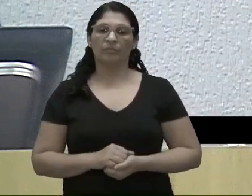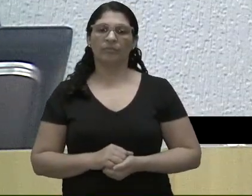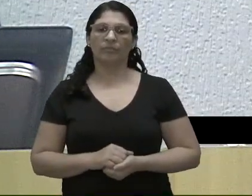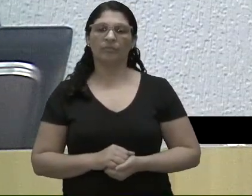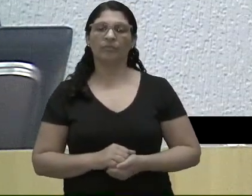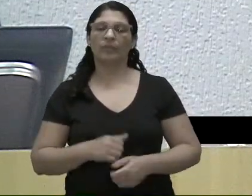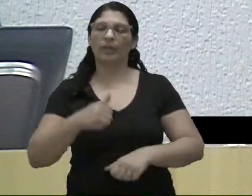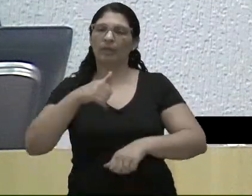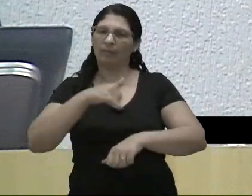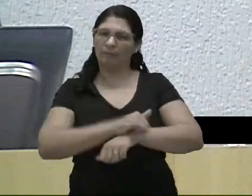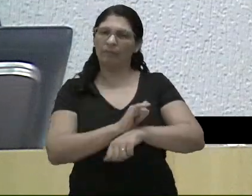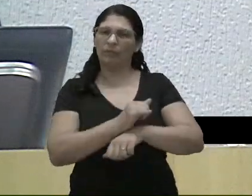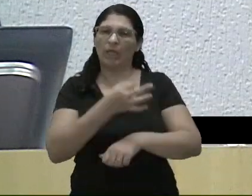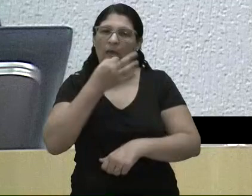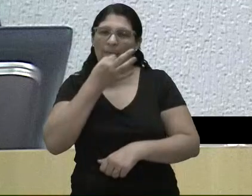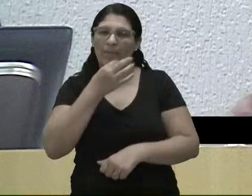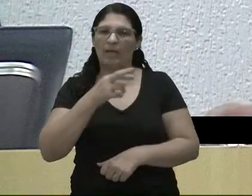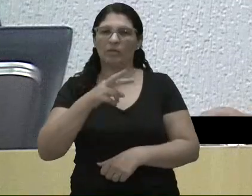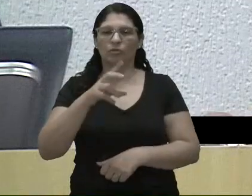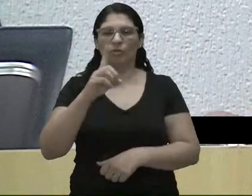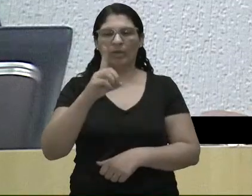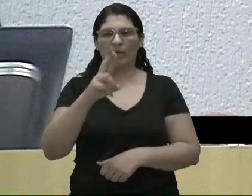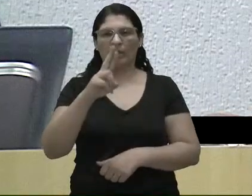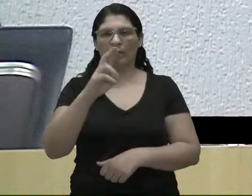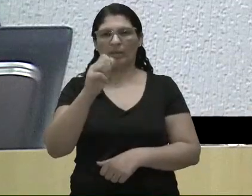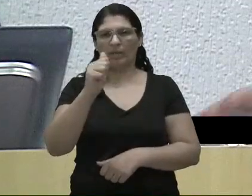o Dramin na UPA San Marino.